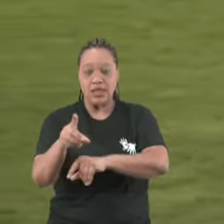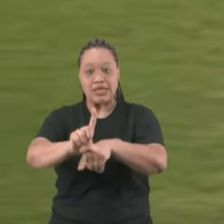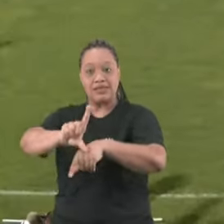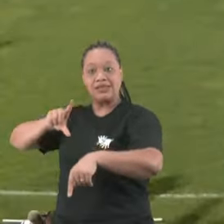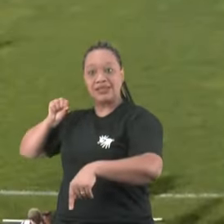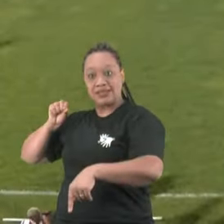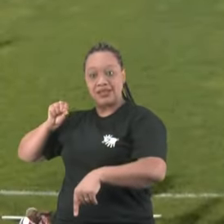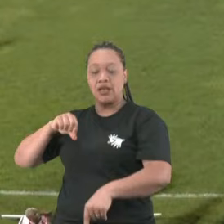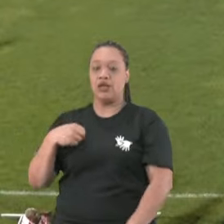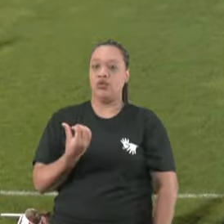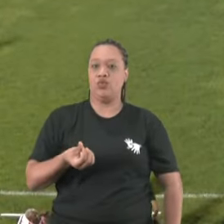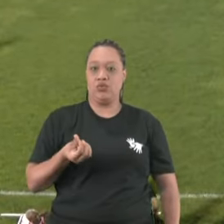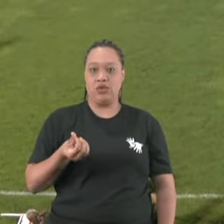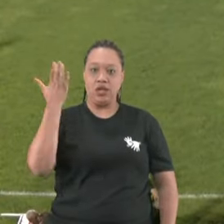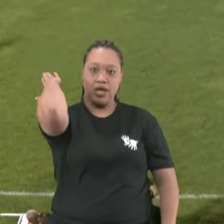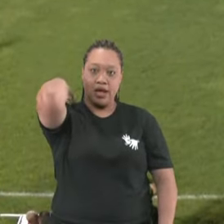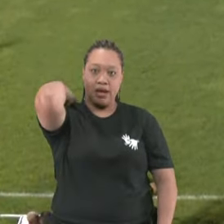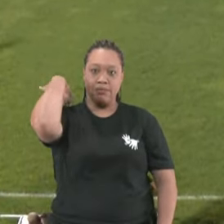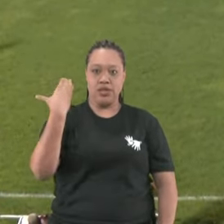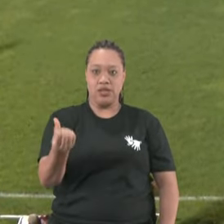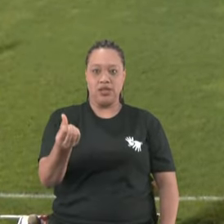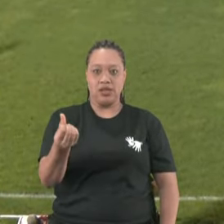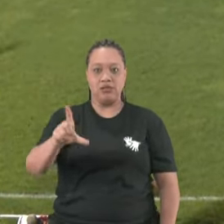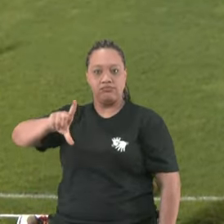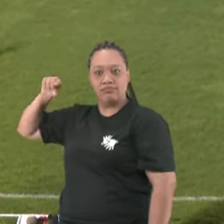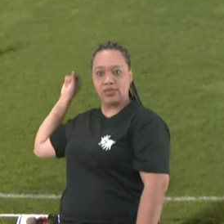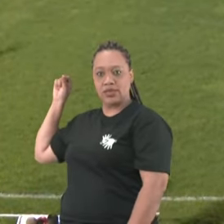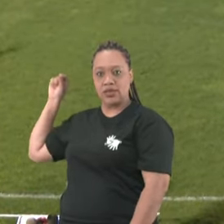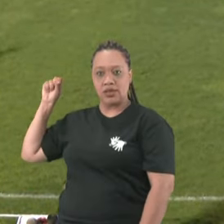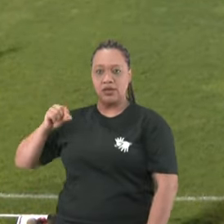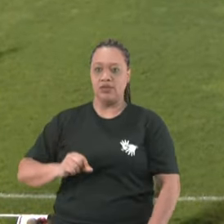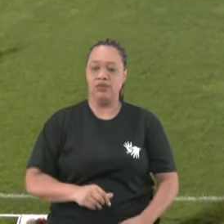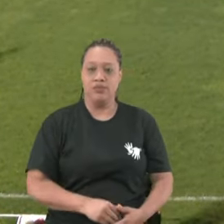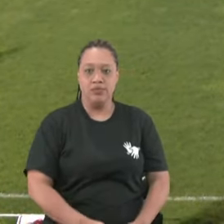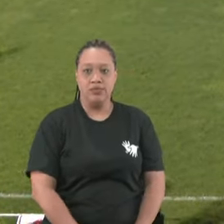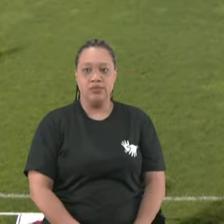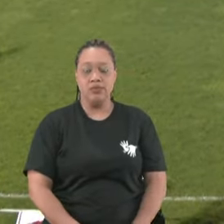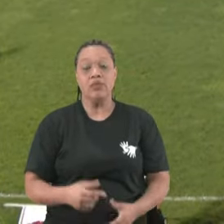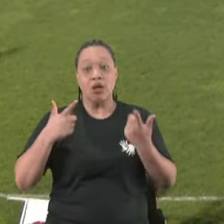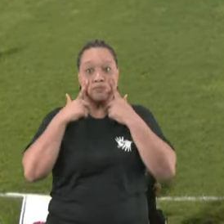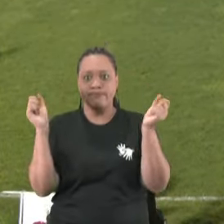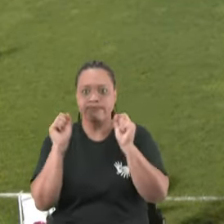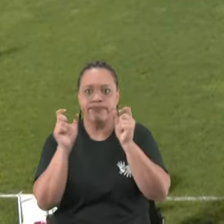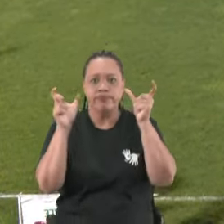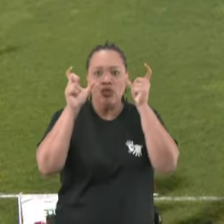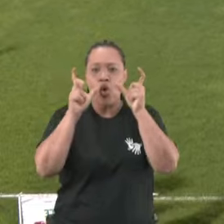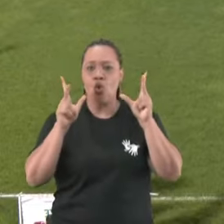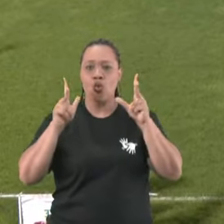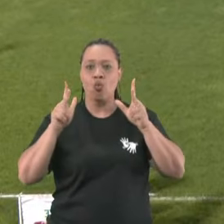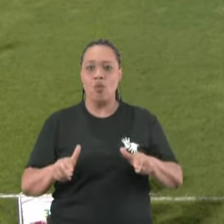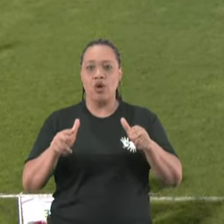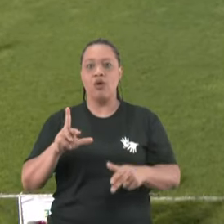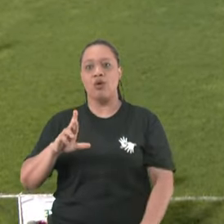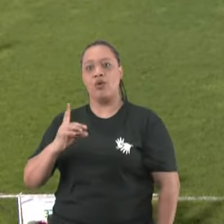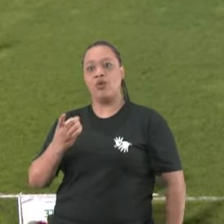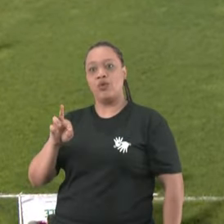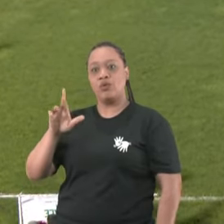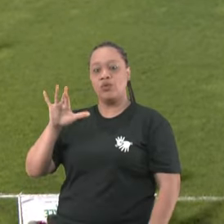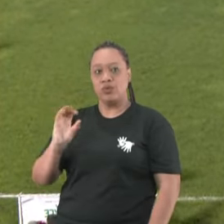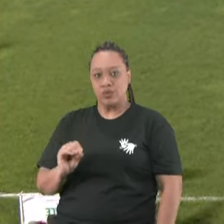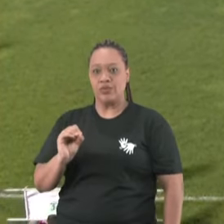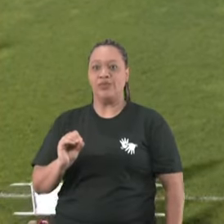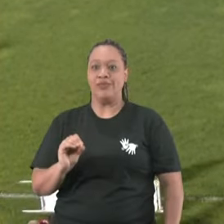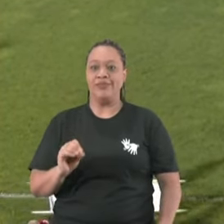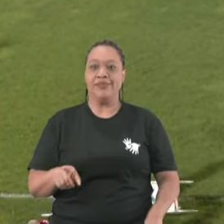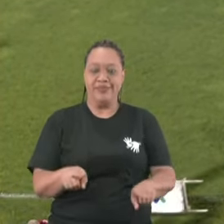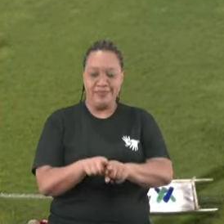Duas mudanças no Galo, Henrique. É, o Daniel se mostra antenado no jogo, assim como o Rodrigo. O Rodrigo viu que